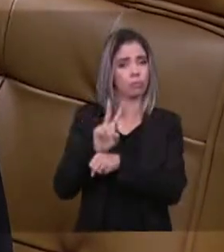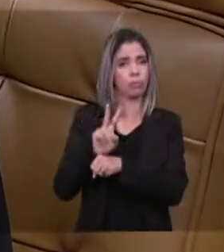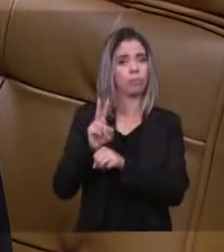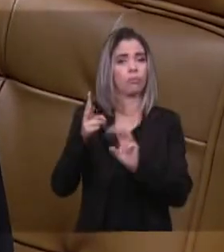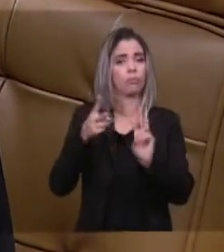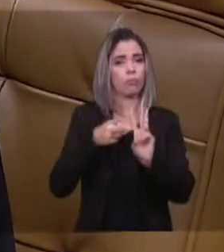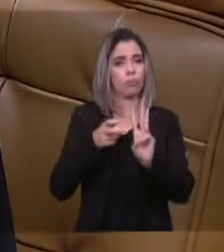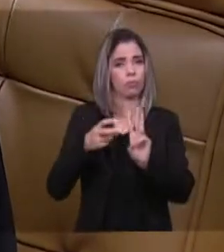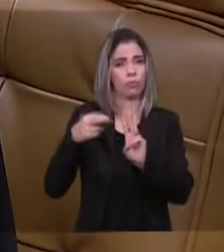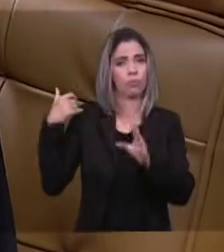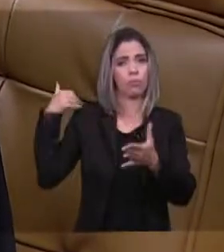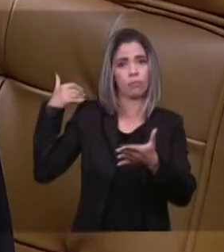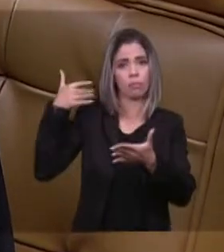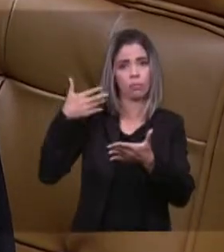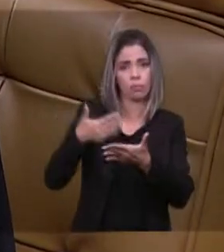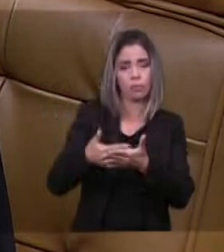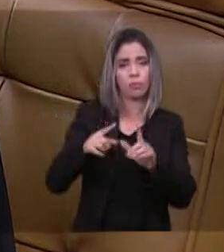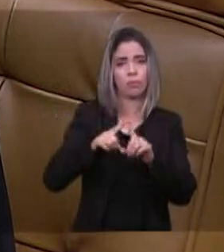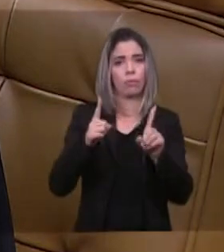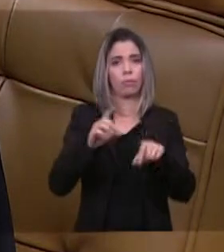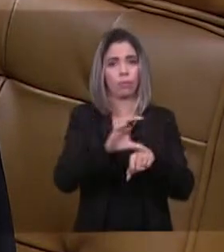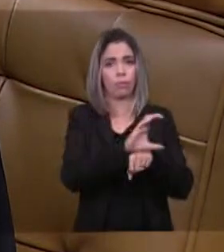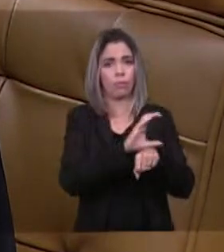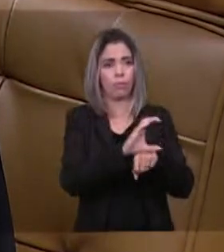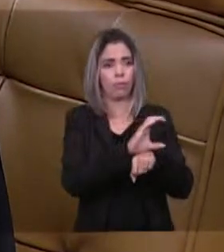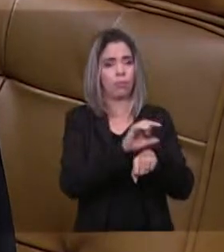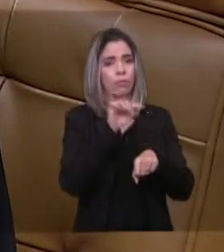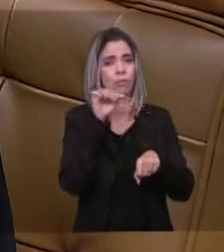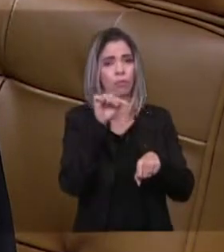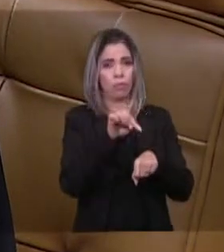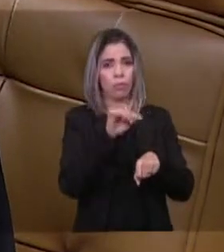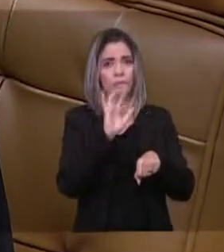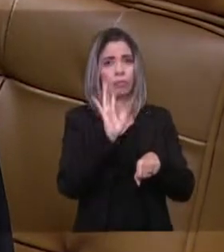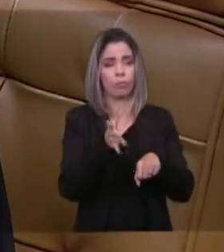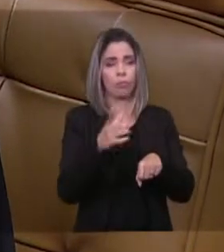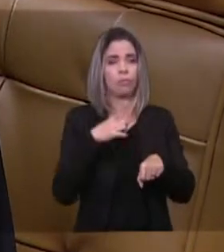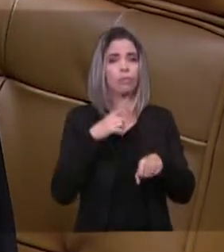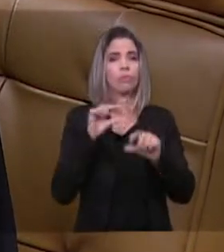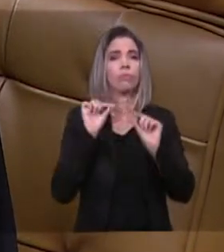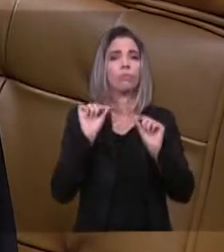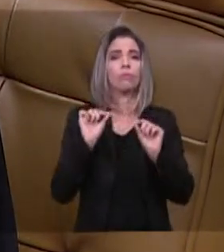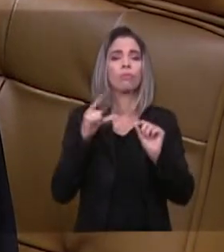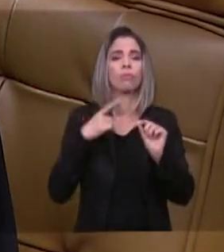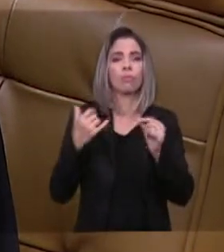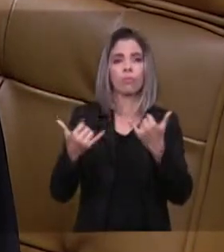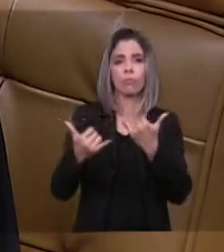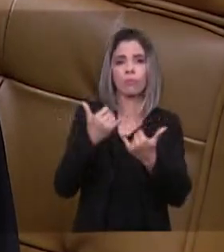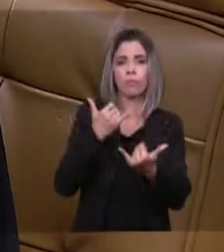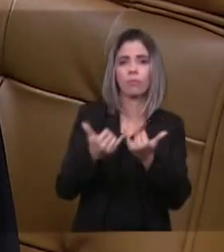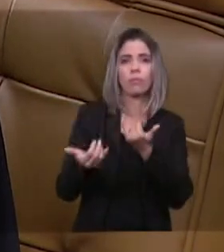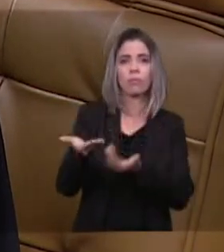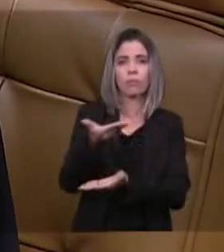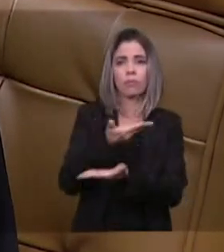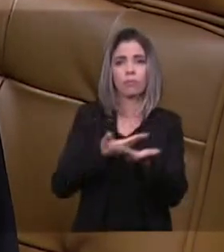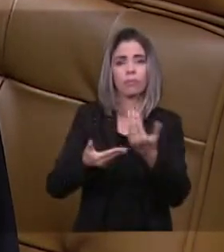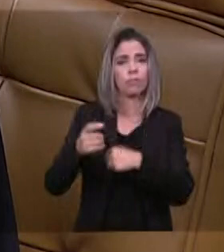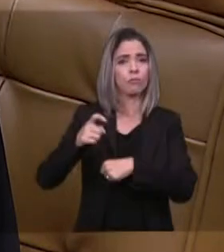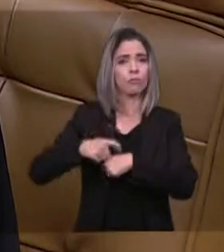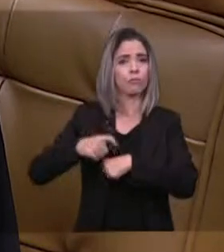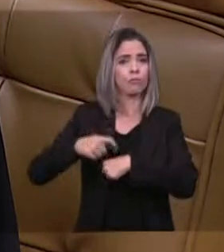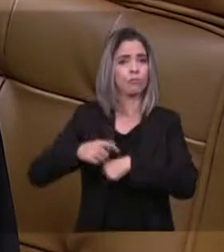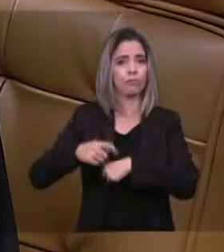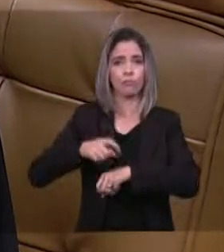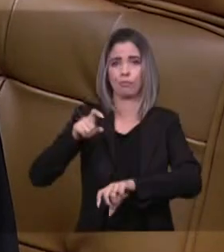indígenas ao longo do tempo, é claro que a Constituição de 88 rompe o paradigma da assimilação integração ou provisoriedade da condição